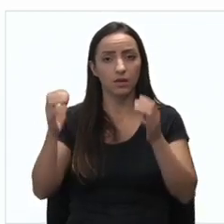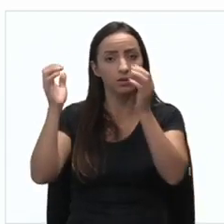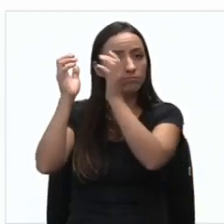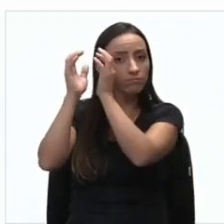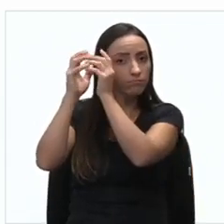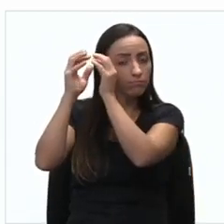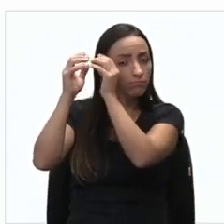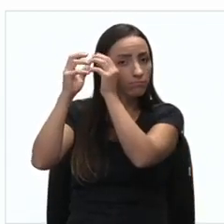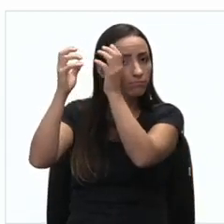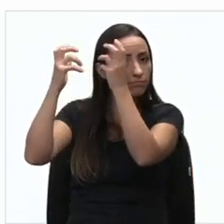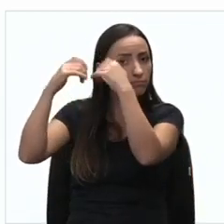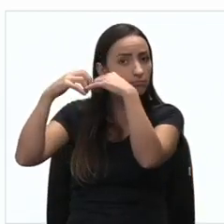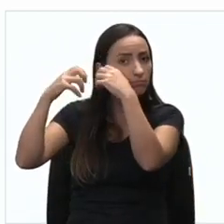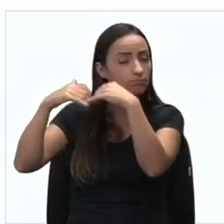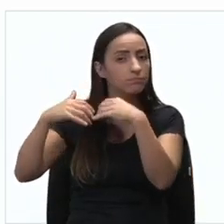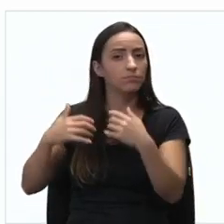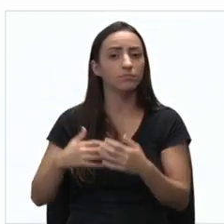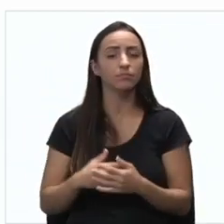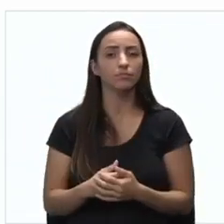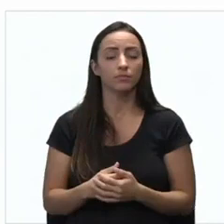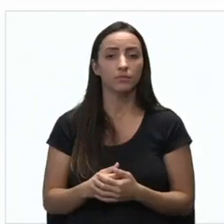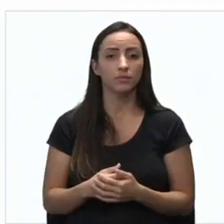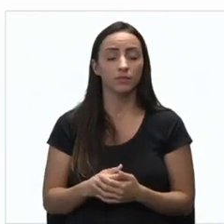no nosso funcionamento aí,